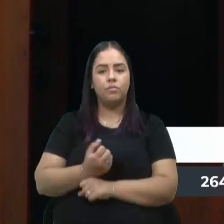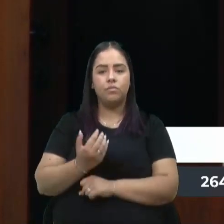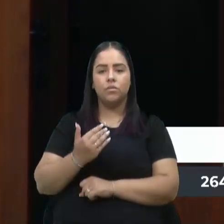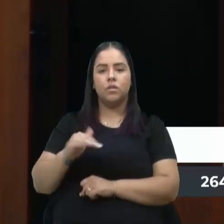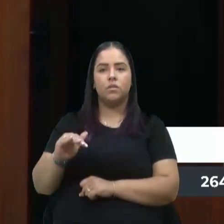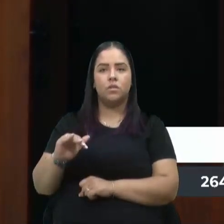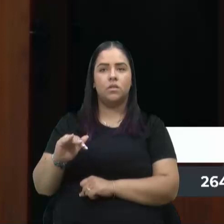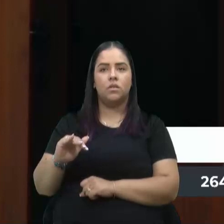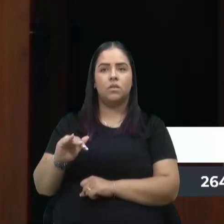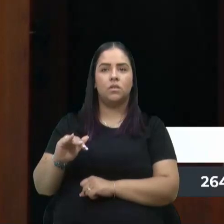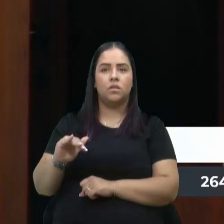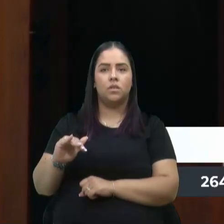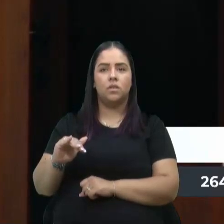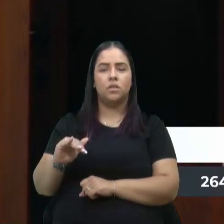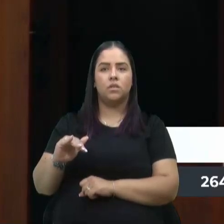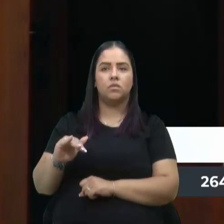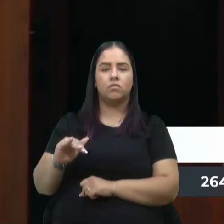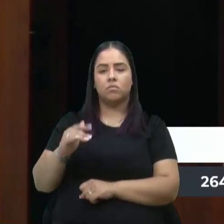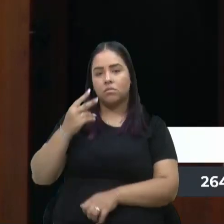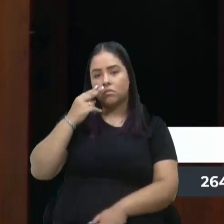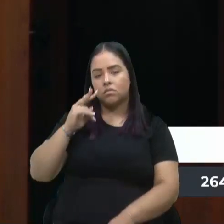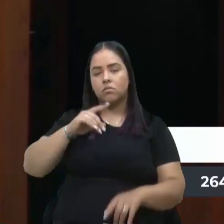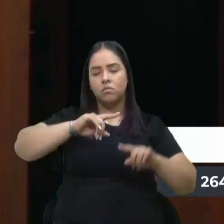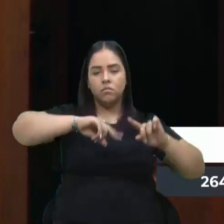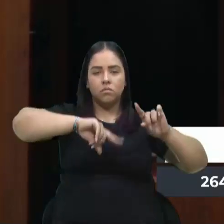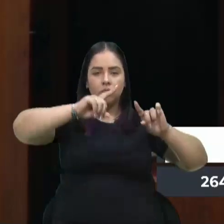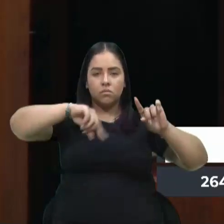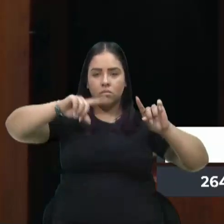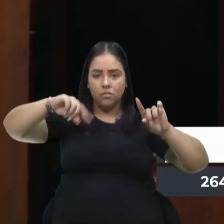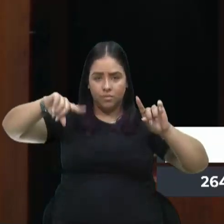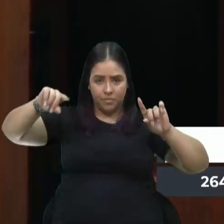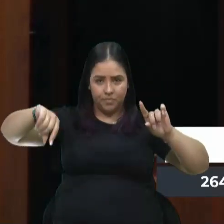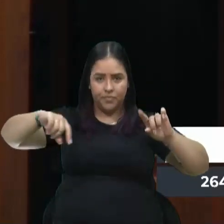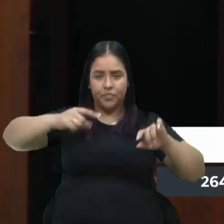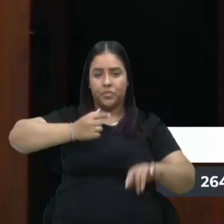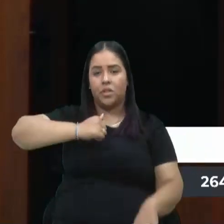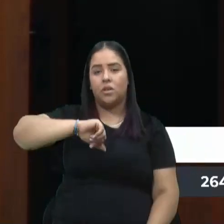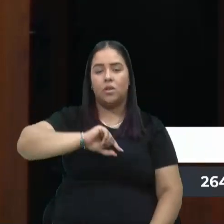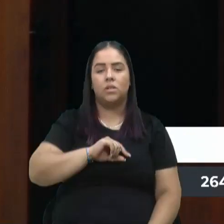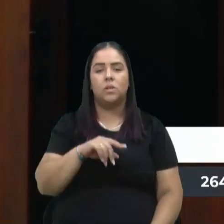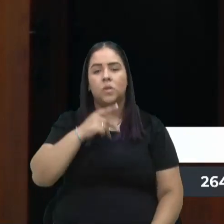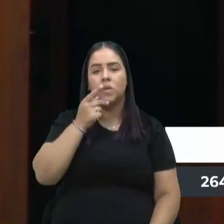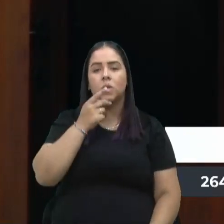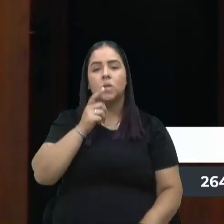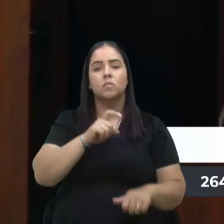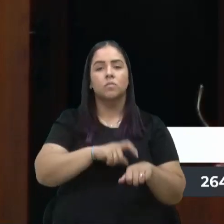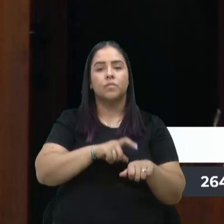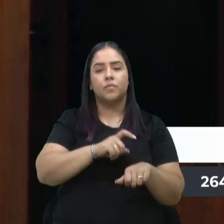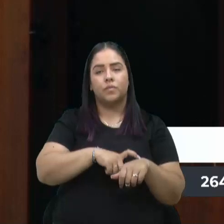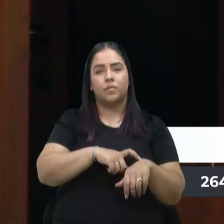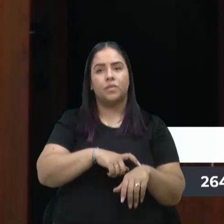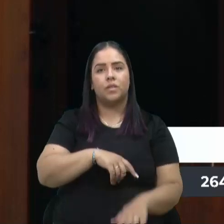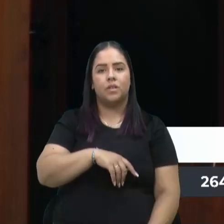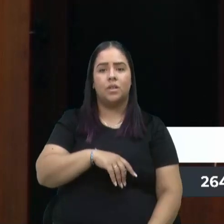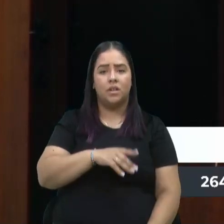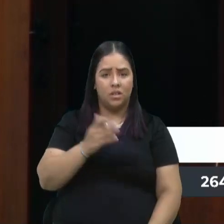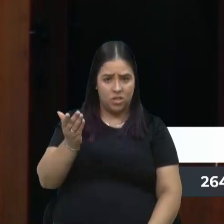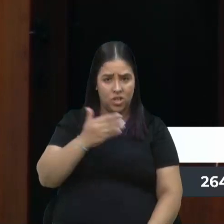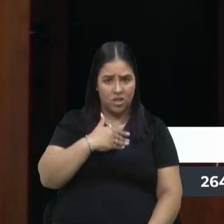provavelmente, ver esse gráfico. Foi falado aqui, em um momento, deixem ele